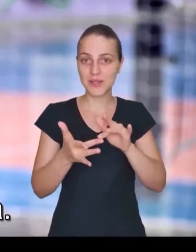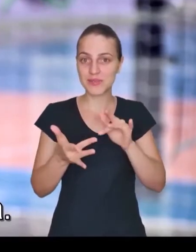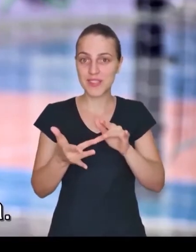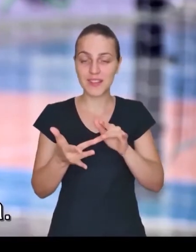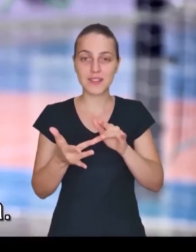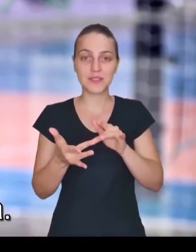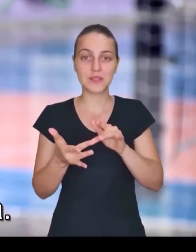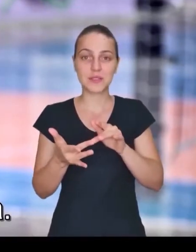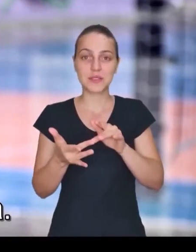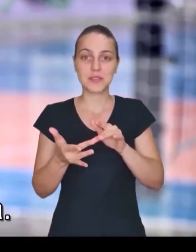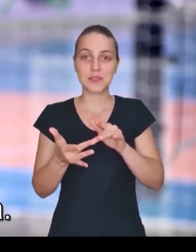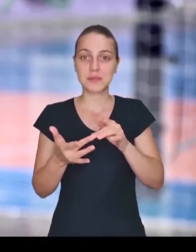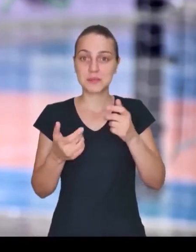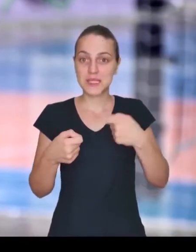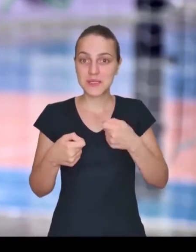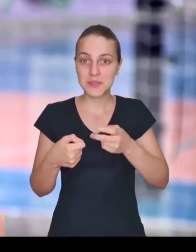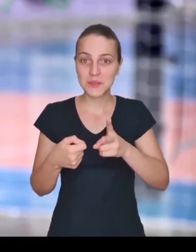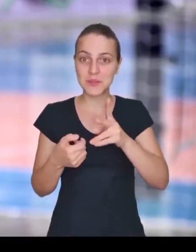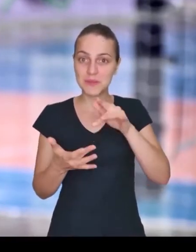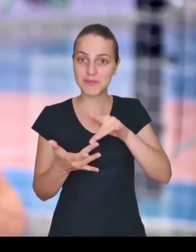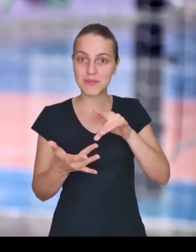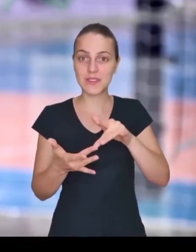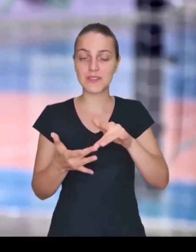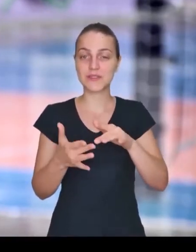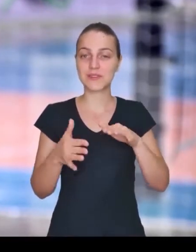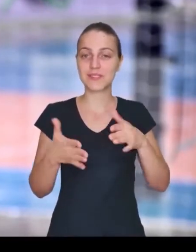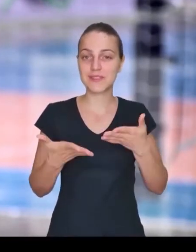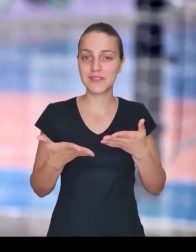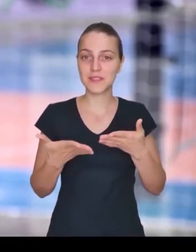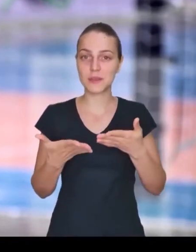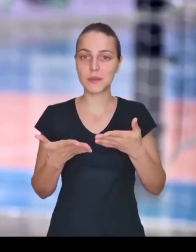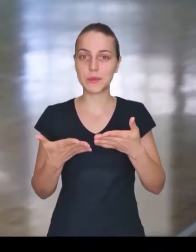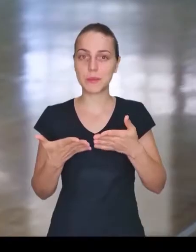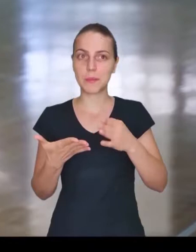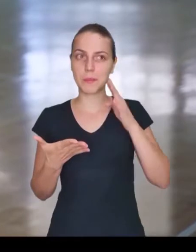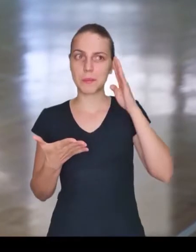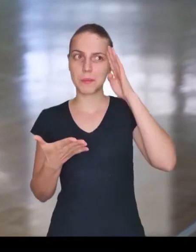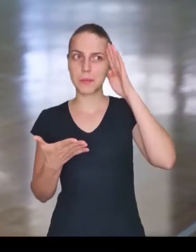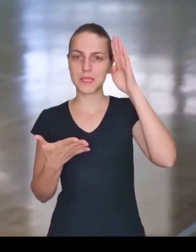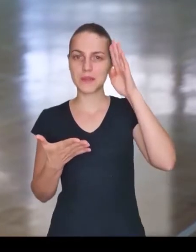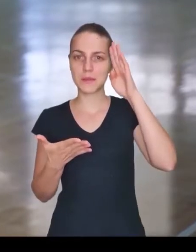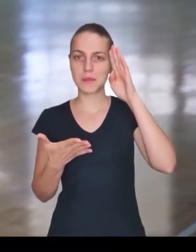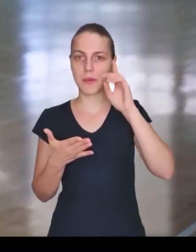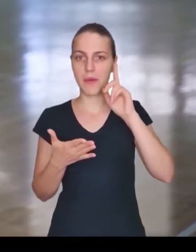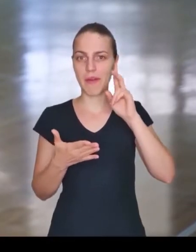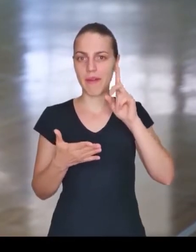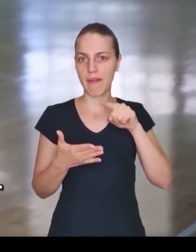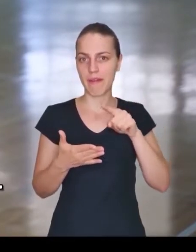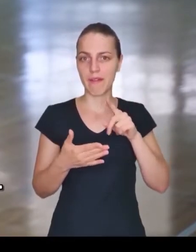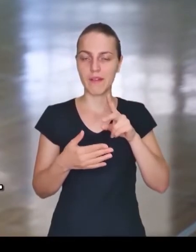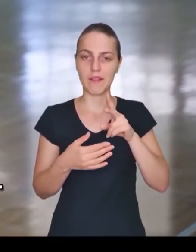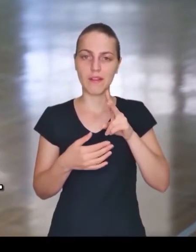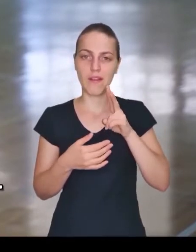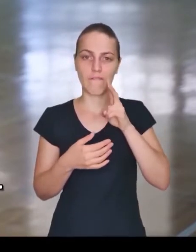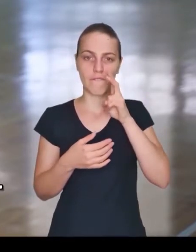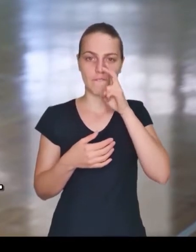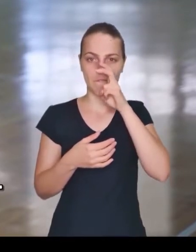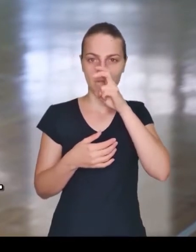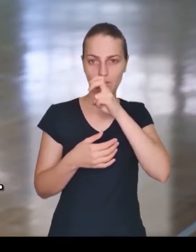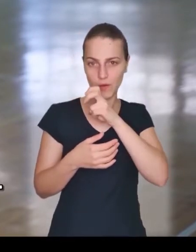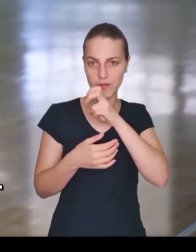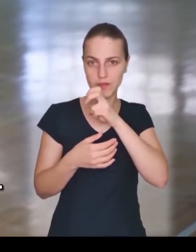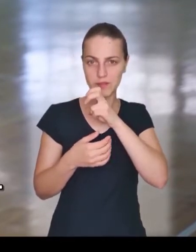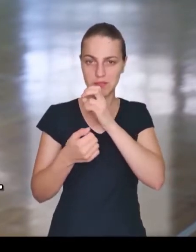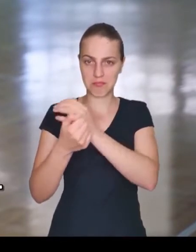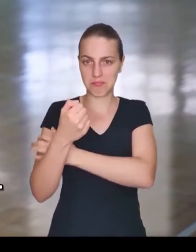técnica prevalece sobre a força. Então é um jogo muito bonito de ser visto. Carlos. Eu vim de Santa Catarina, lá eu jogava jogos